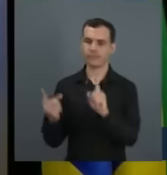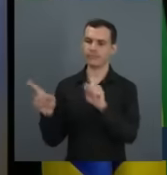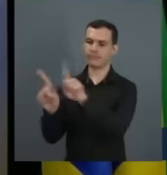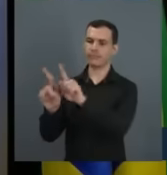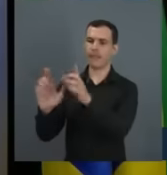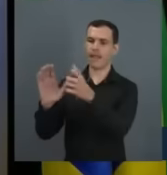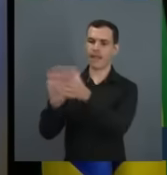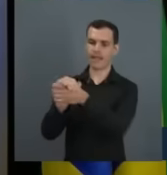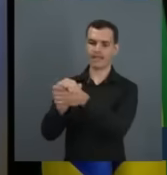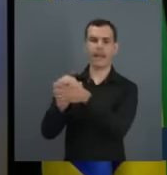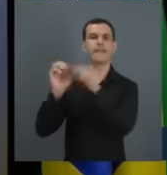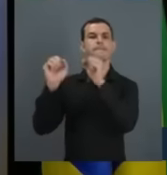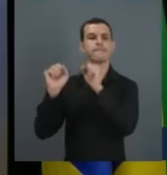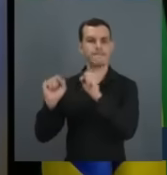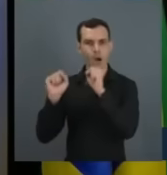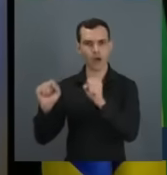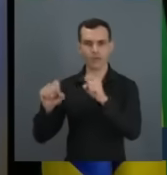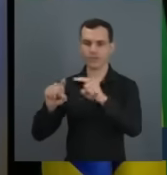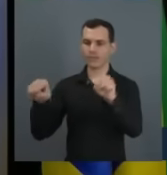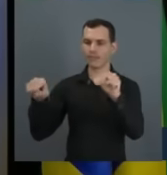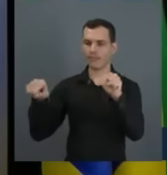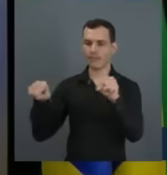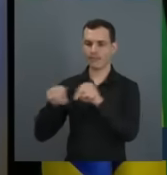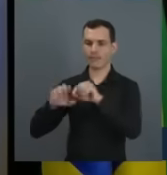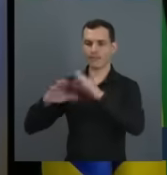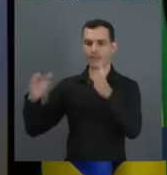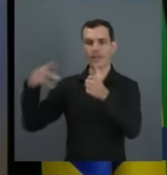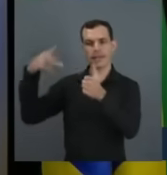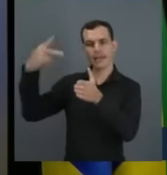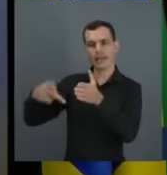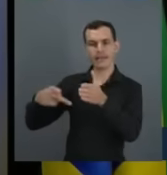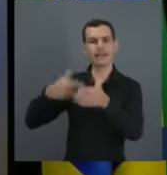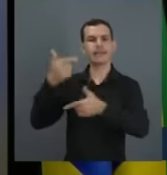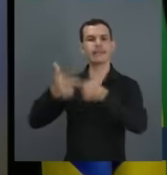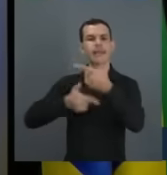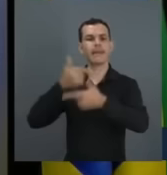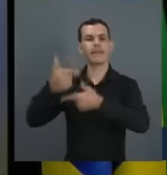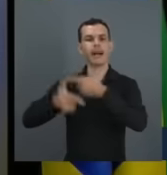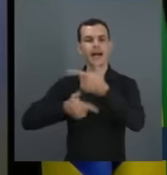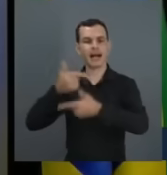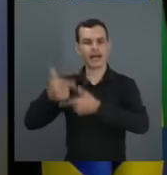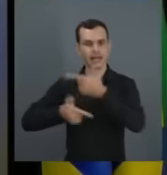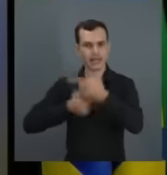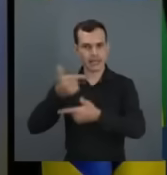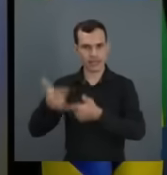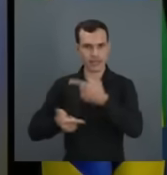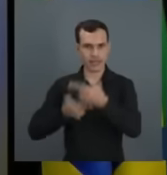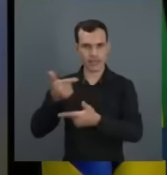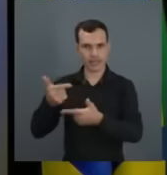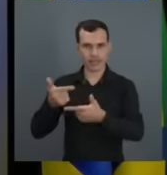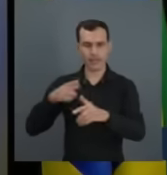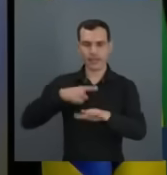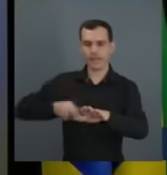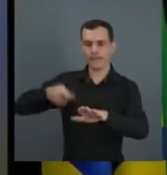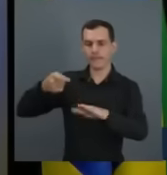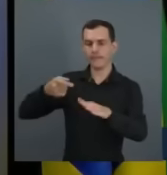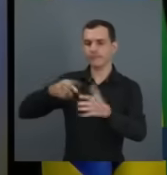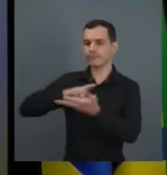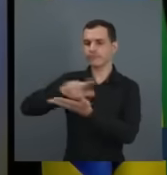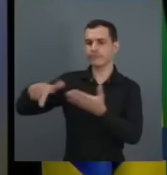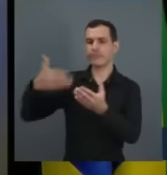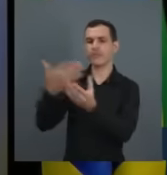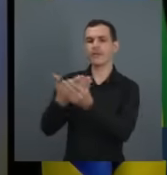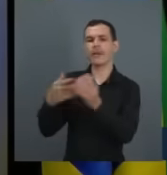poderem, nos seus escritórios, trabalhar em causas dos tribunais superiores. Isso é imoral,